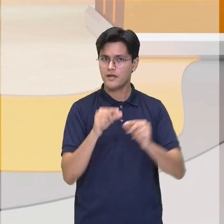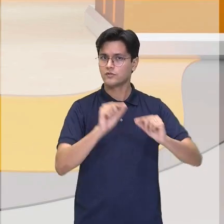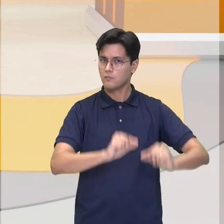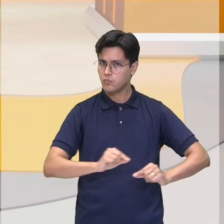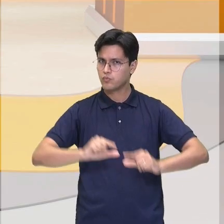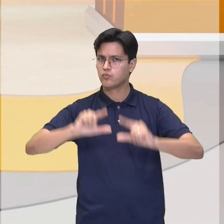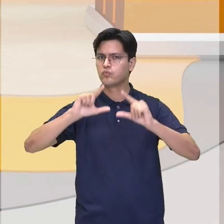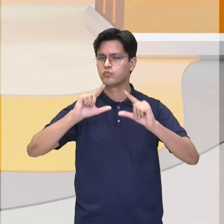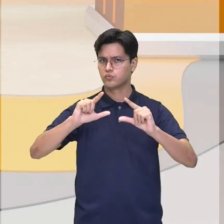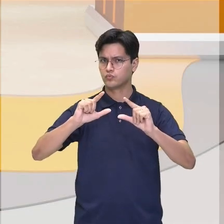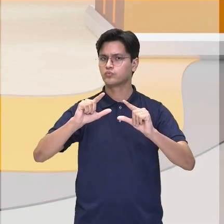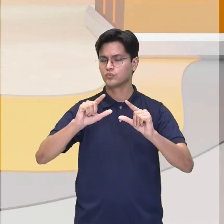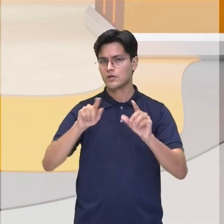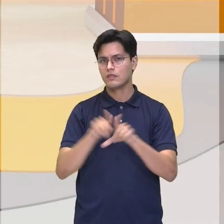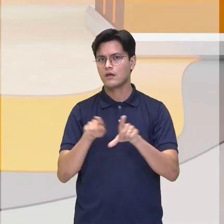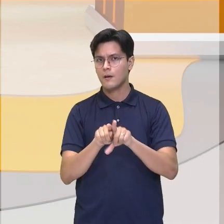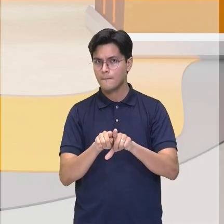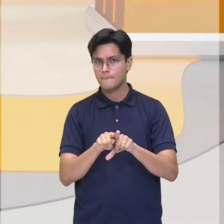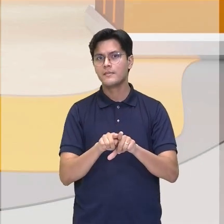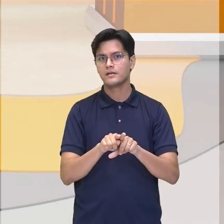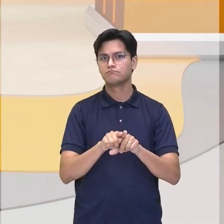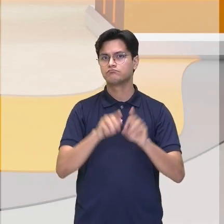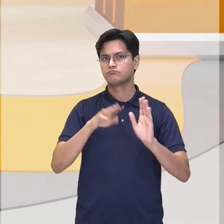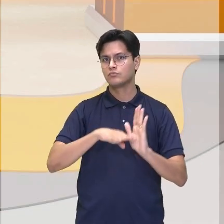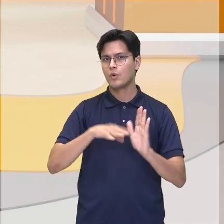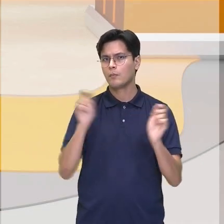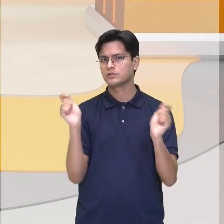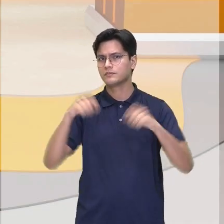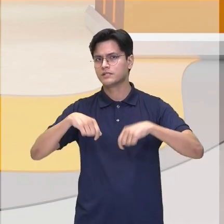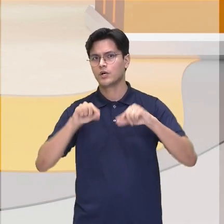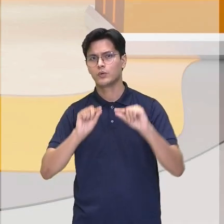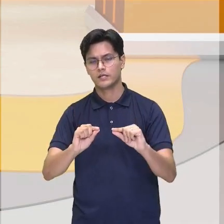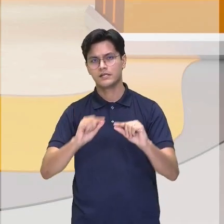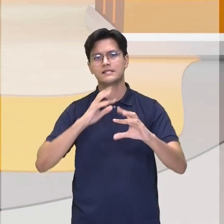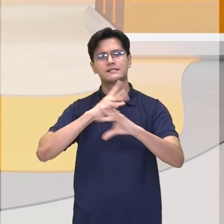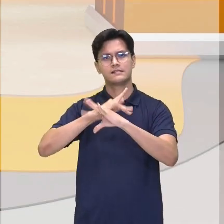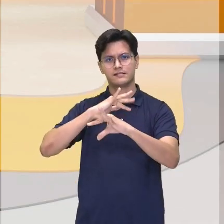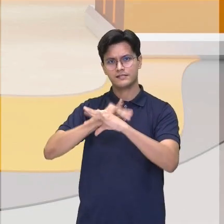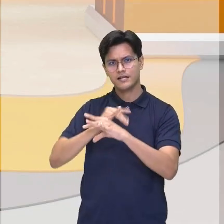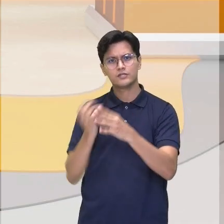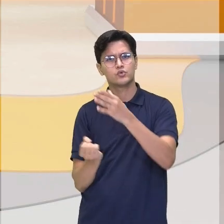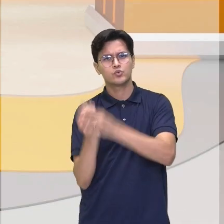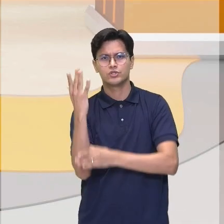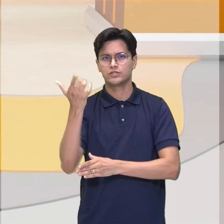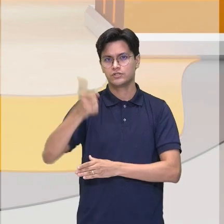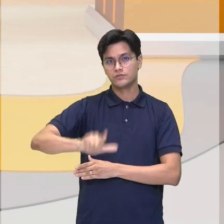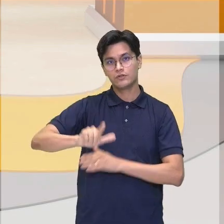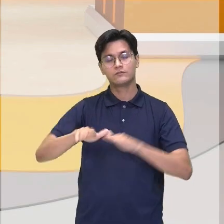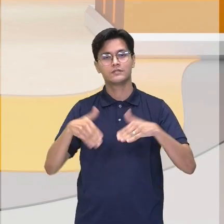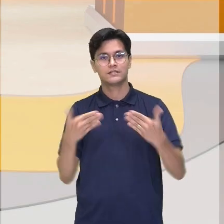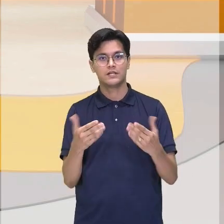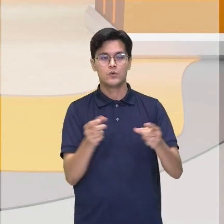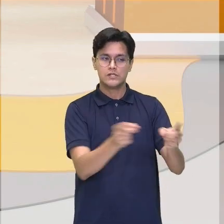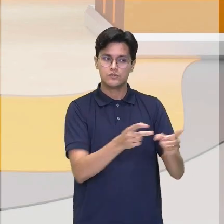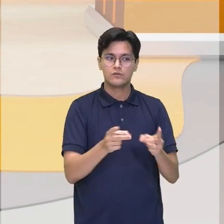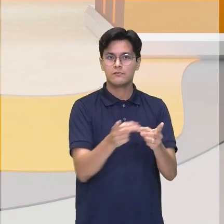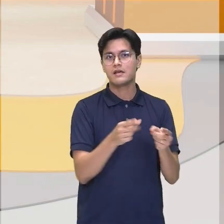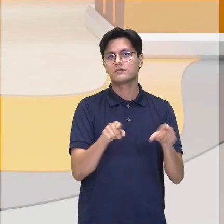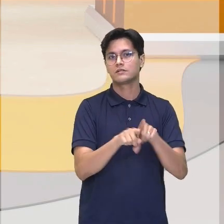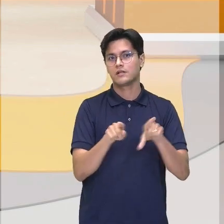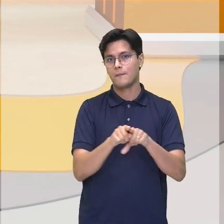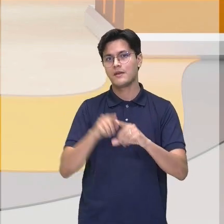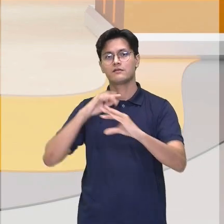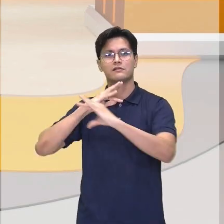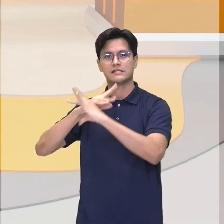que também vai favorecer o renascimento das cidades. Então, tanto o comércio quanto as cidades, o surgimento